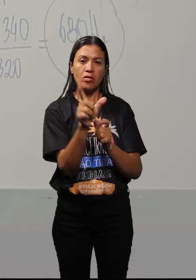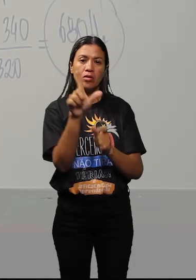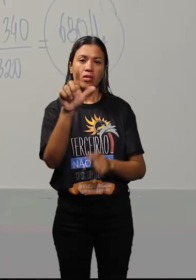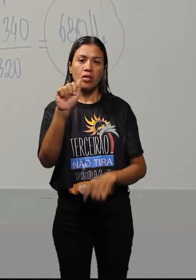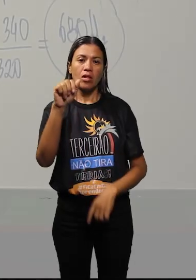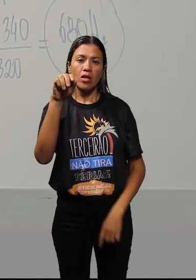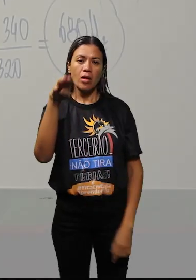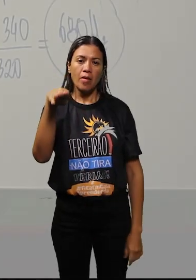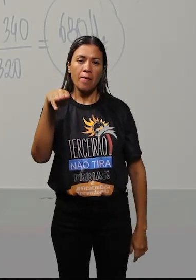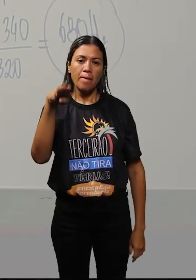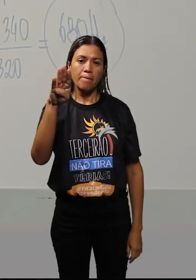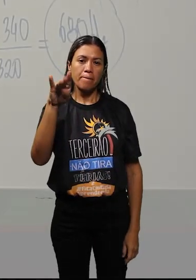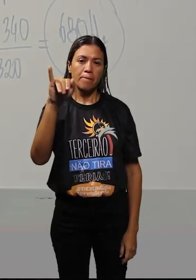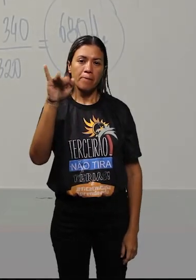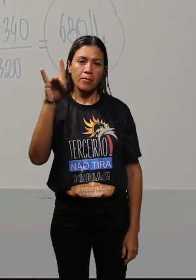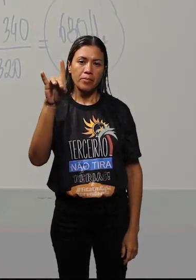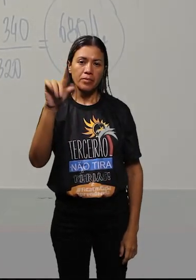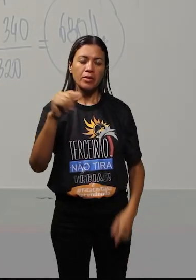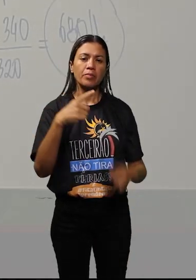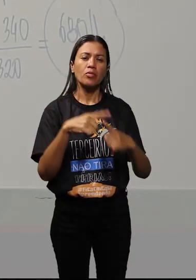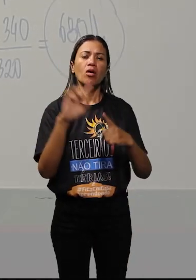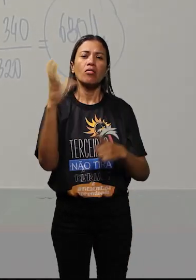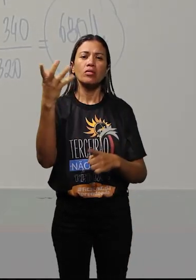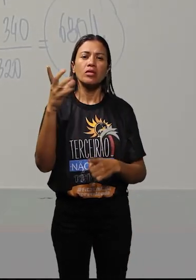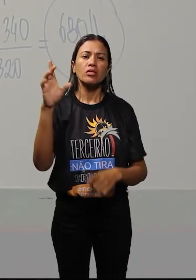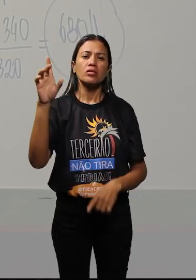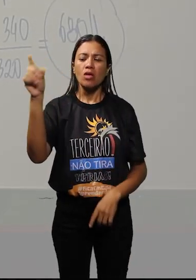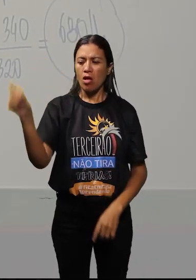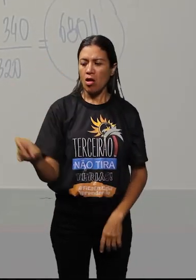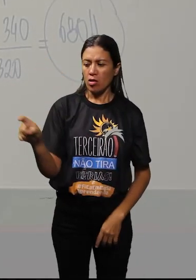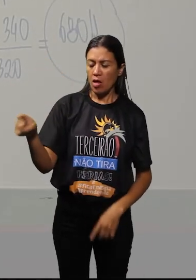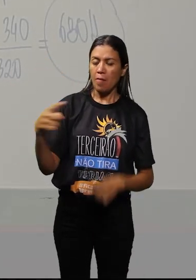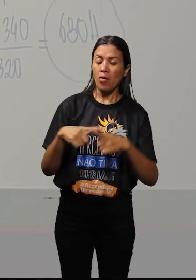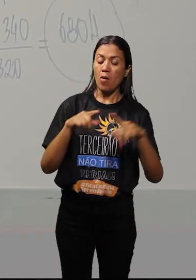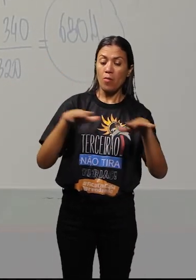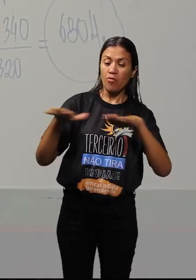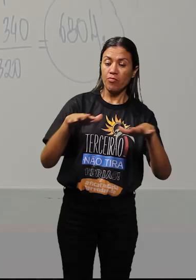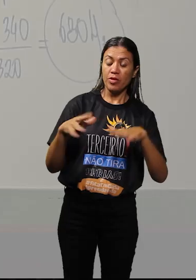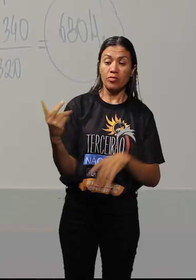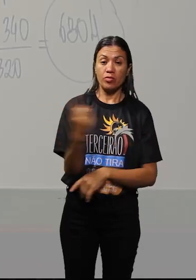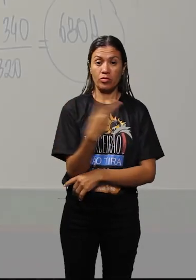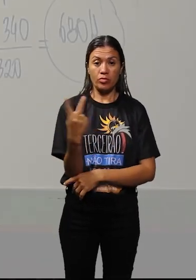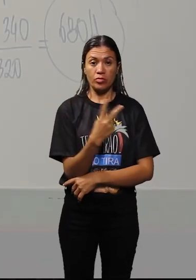V é igual a lambda vezes F.